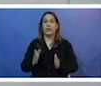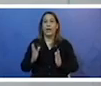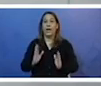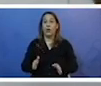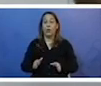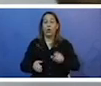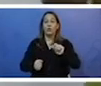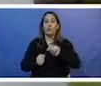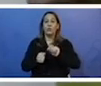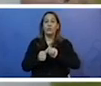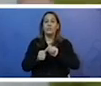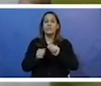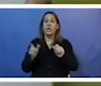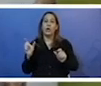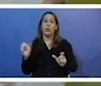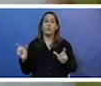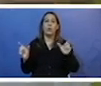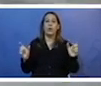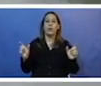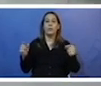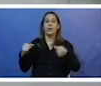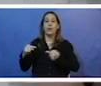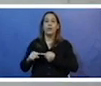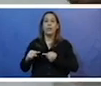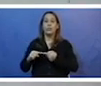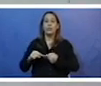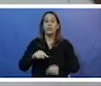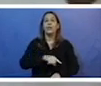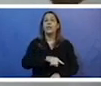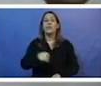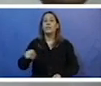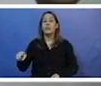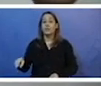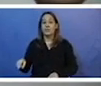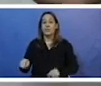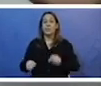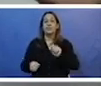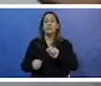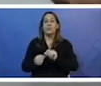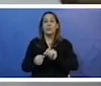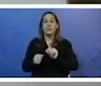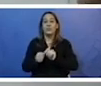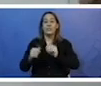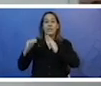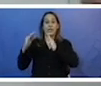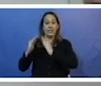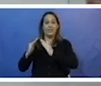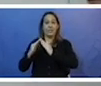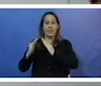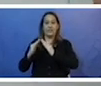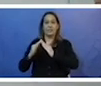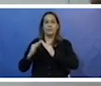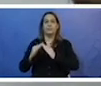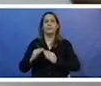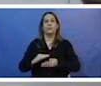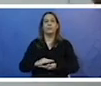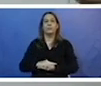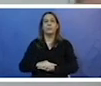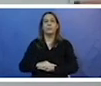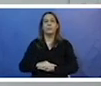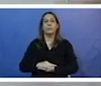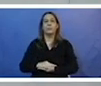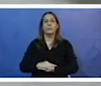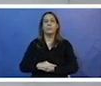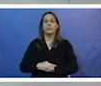Agora eu vou fazer uma rima só e vocês vão fazer a rima 2 e a rima 3 depois sozinhos em casa,